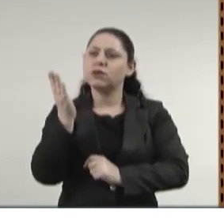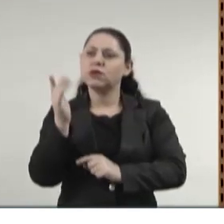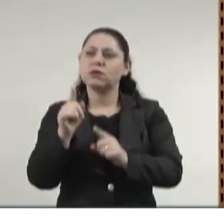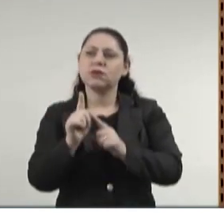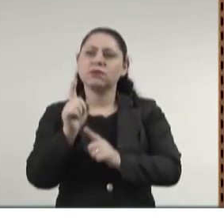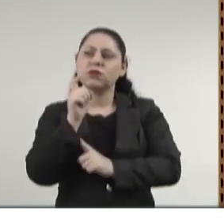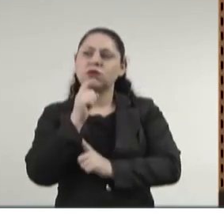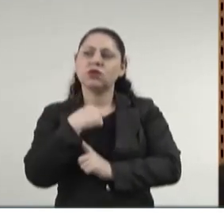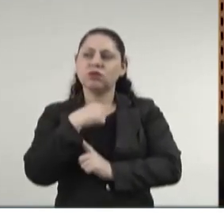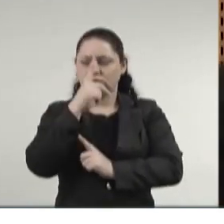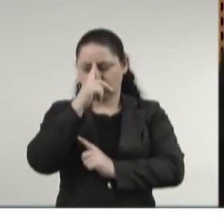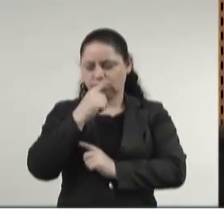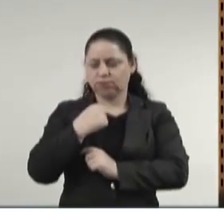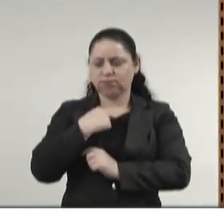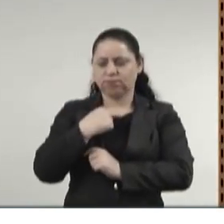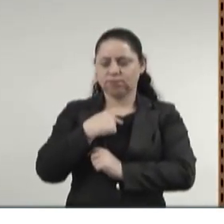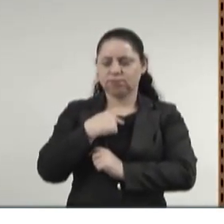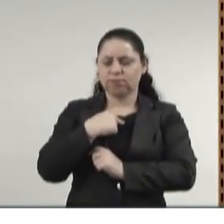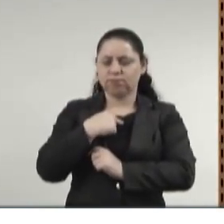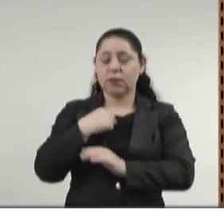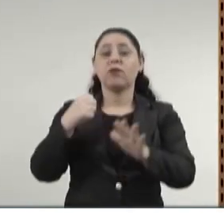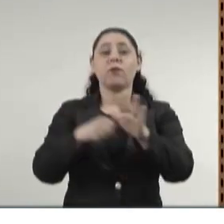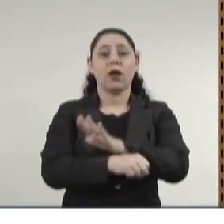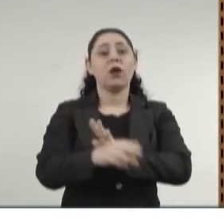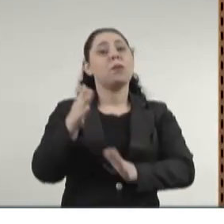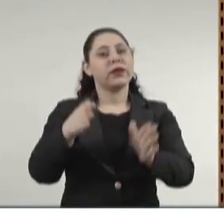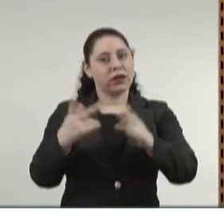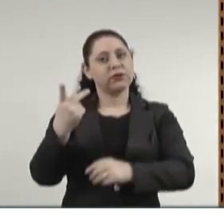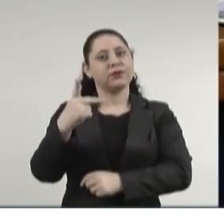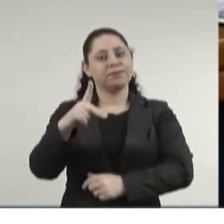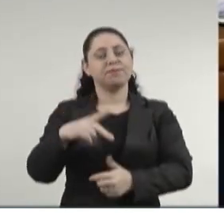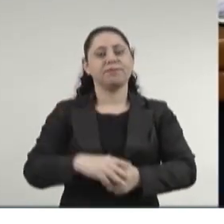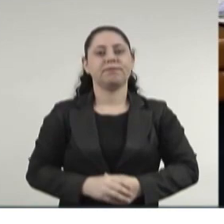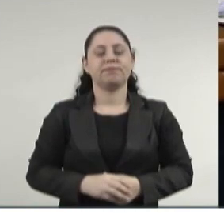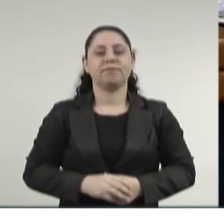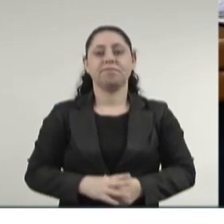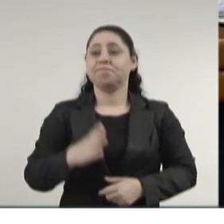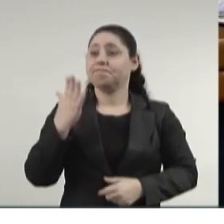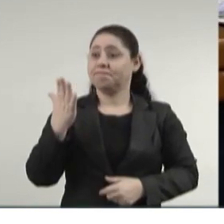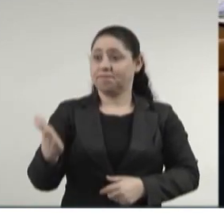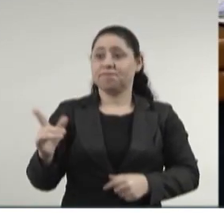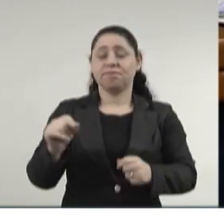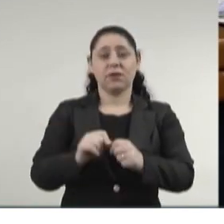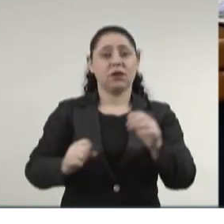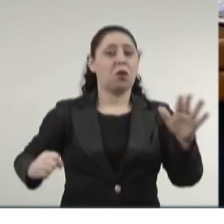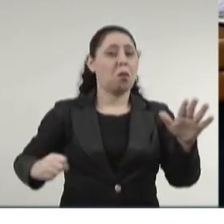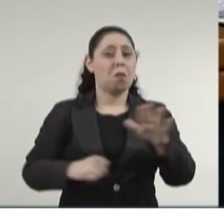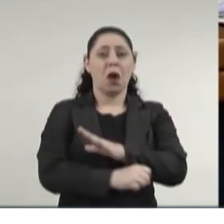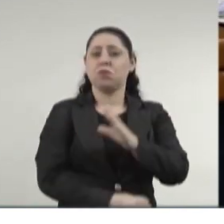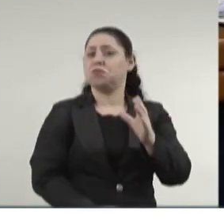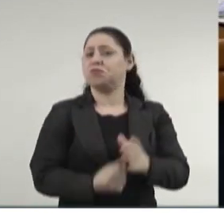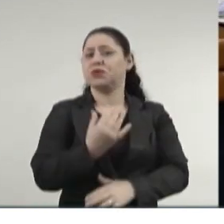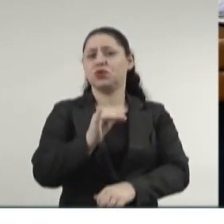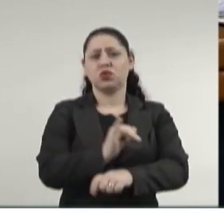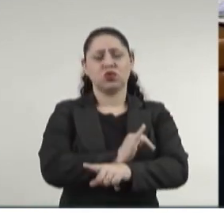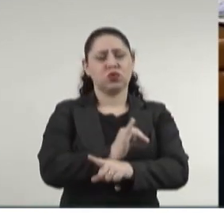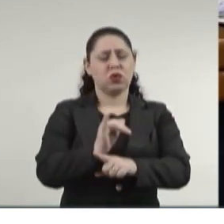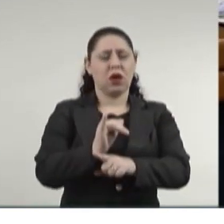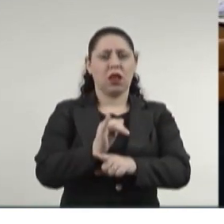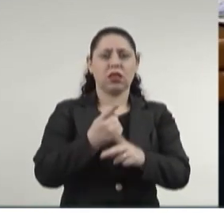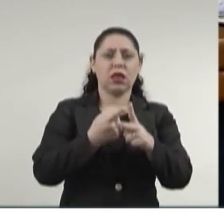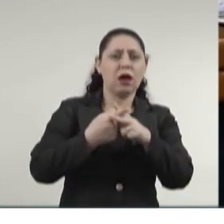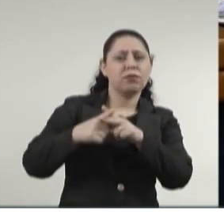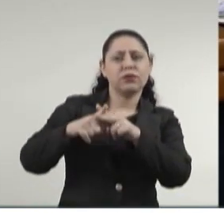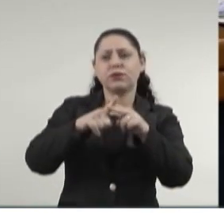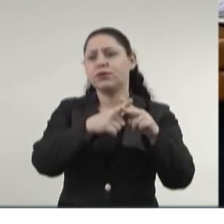Excelência, no seu mandato, né? Foi Vossa Excelência que instituiu esse instrumento, que, sem